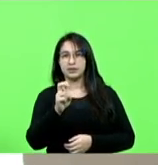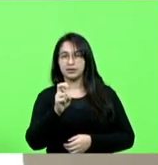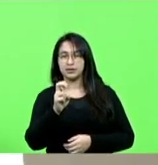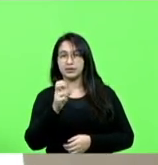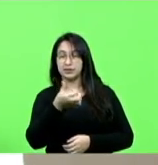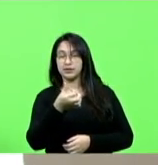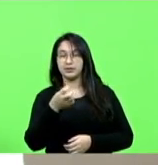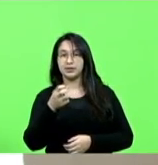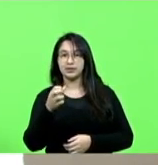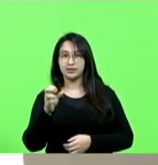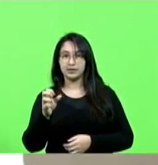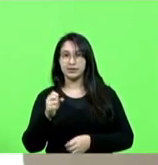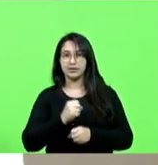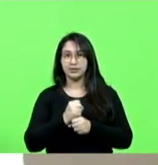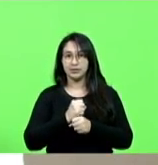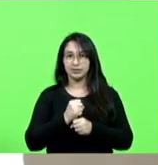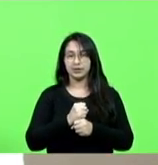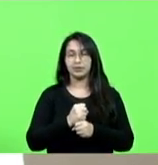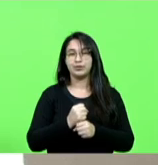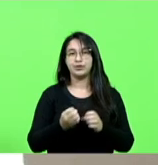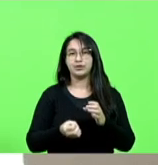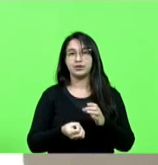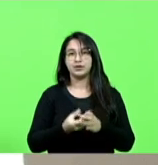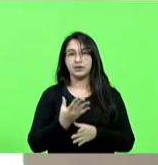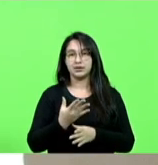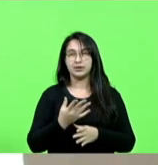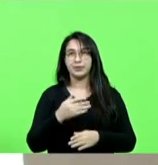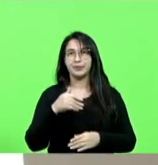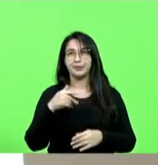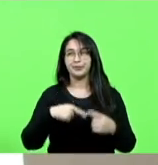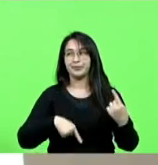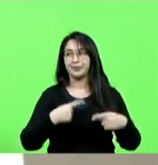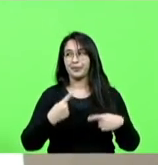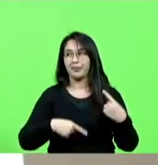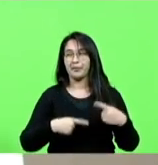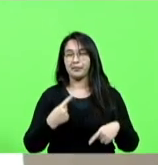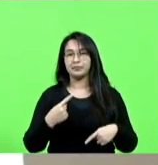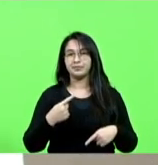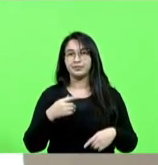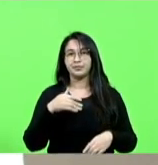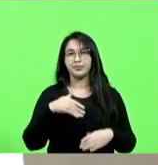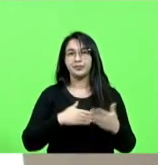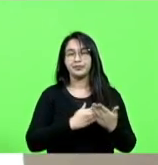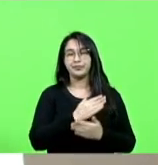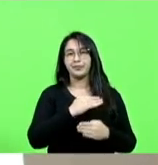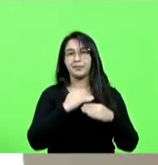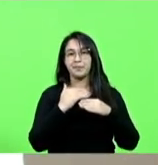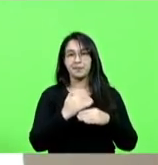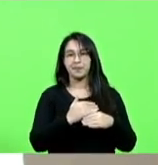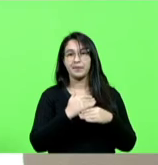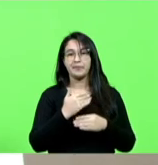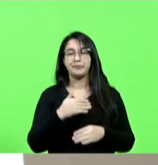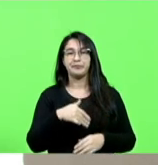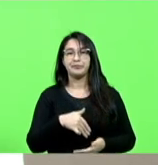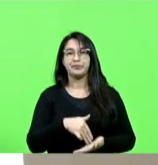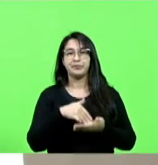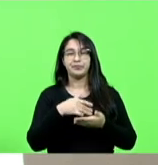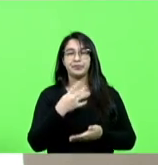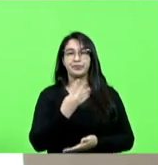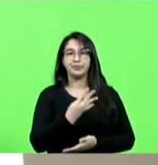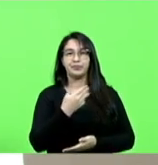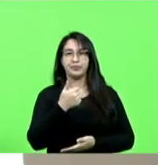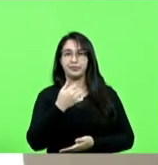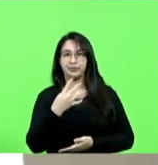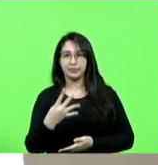Não havendo quem queira discutir em votação. Deputados que aprovam, permaneça como se encontra. Aprovado por unanimidade. Moção 414. Autor